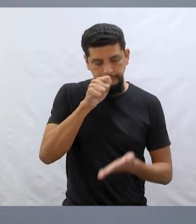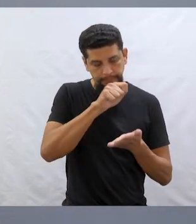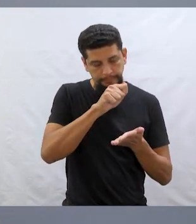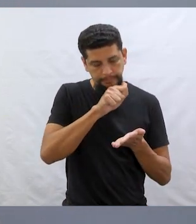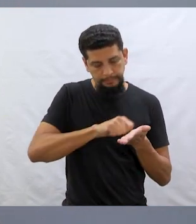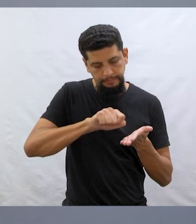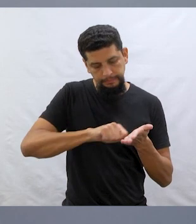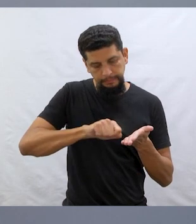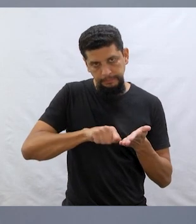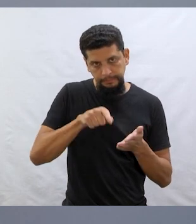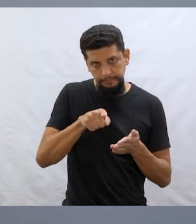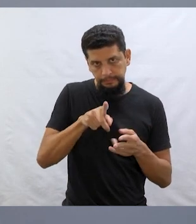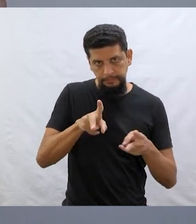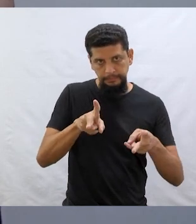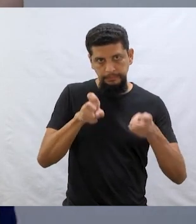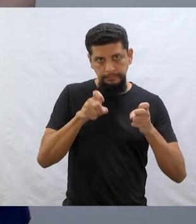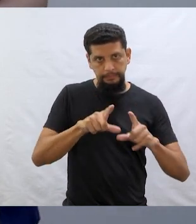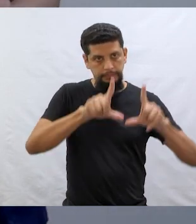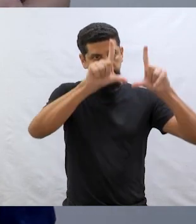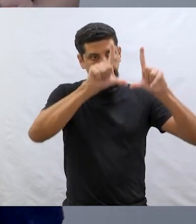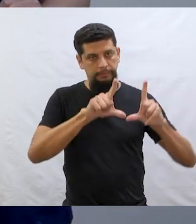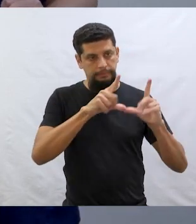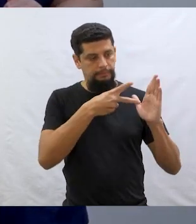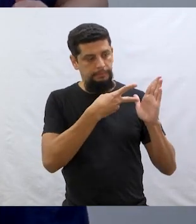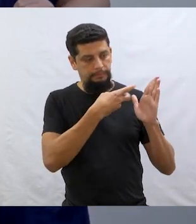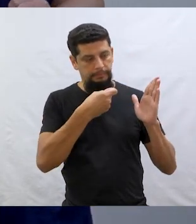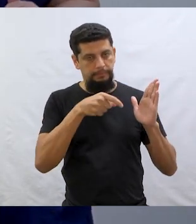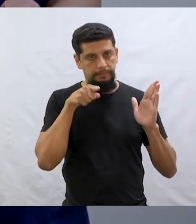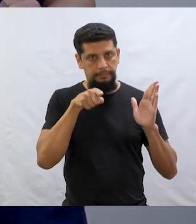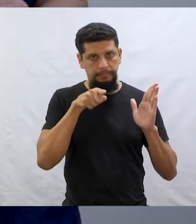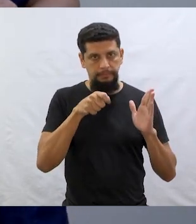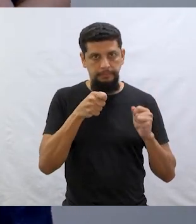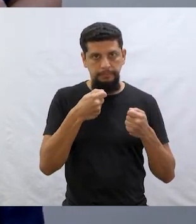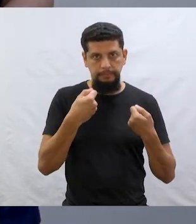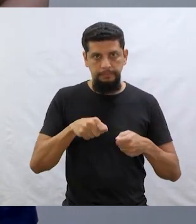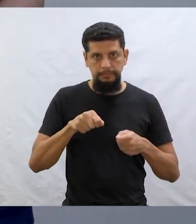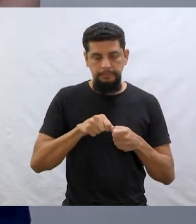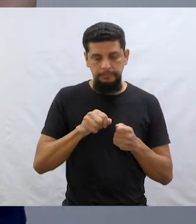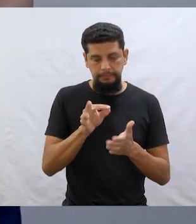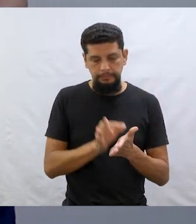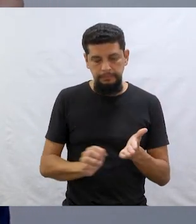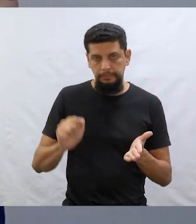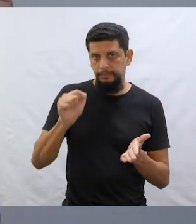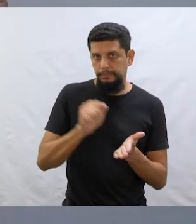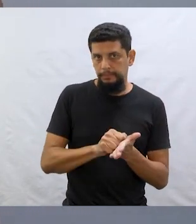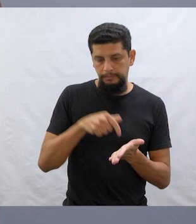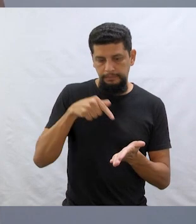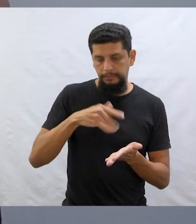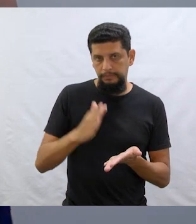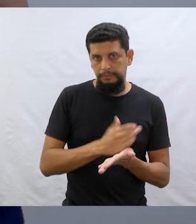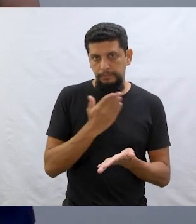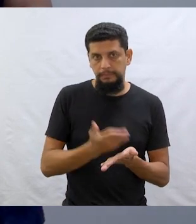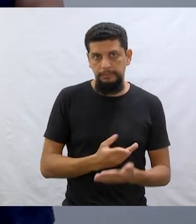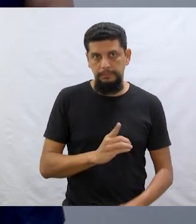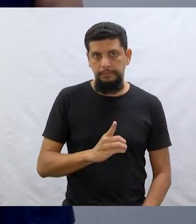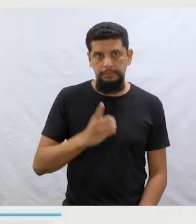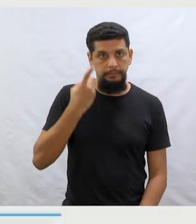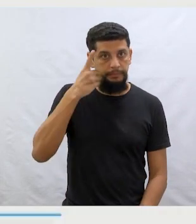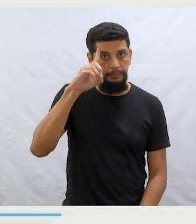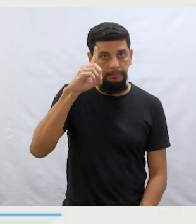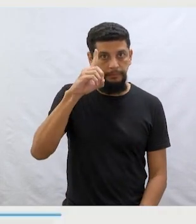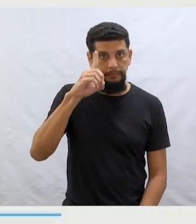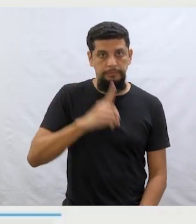de escrever. Observe lá na tela o que você vai registrar aí no caderno. A